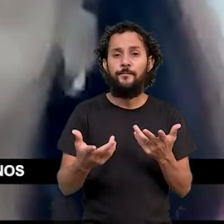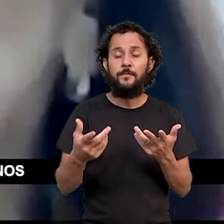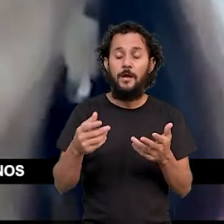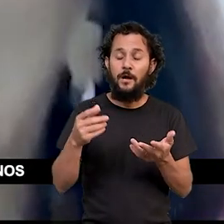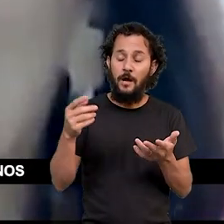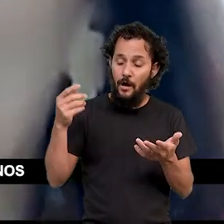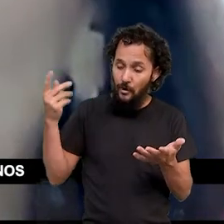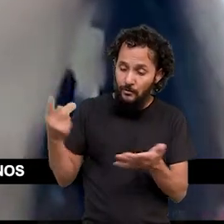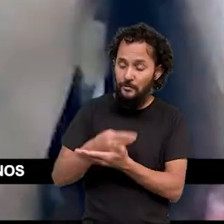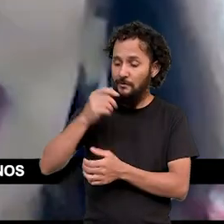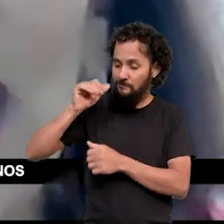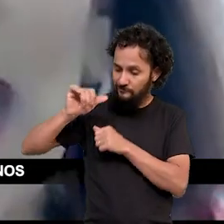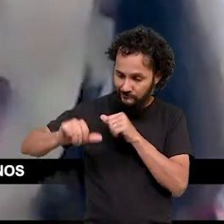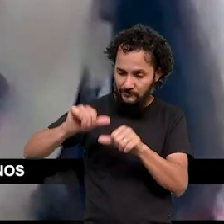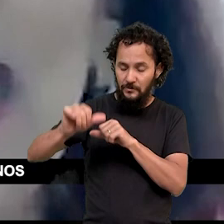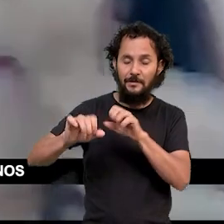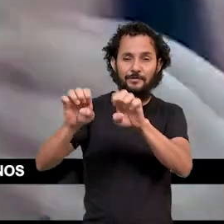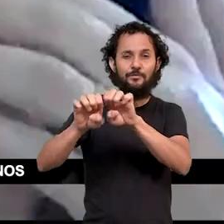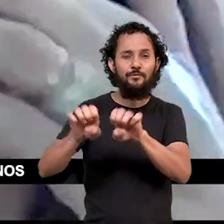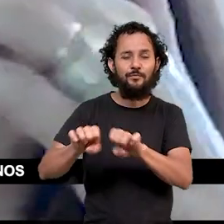da reestruturação,